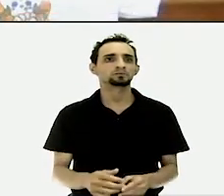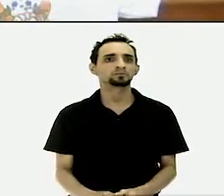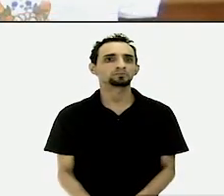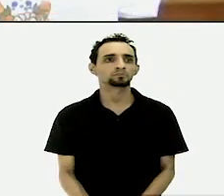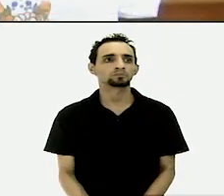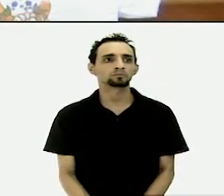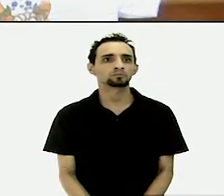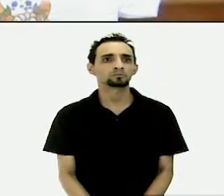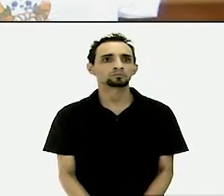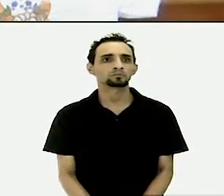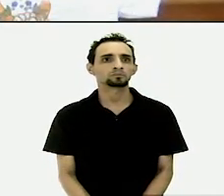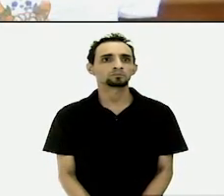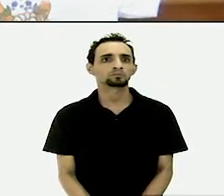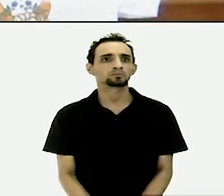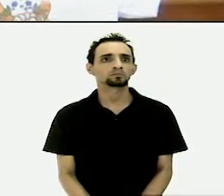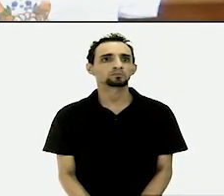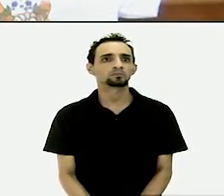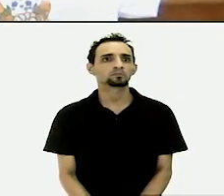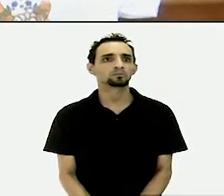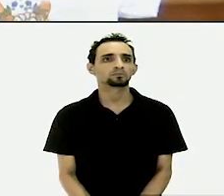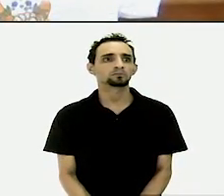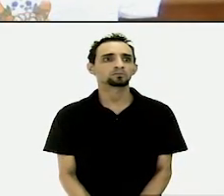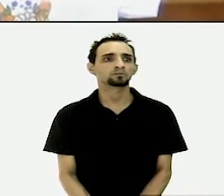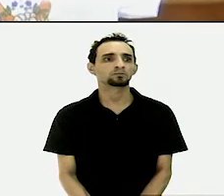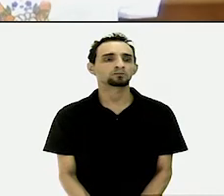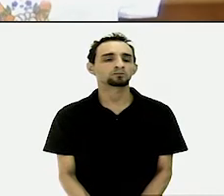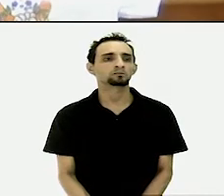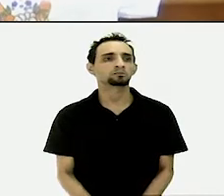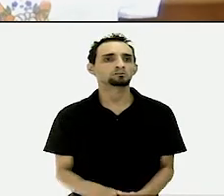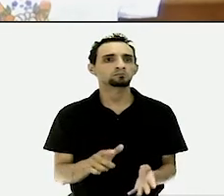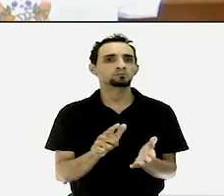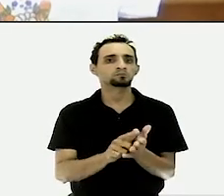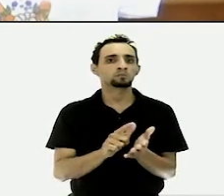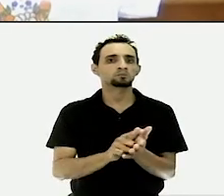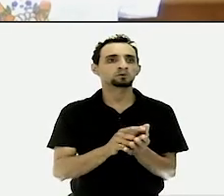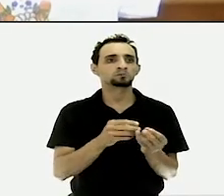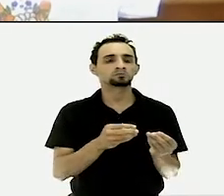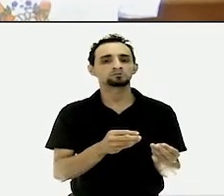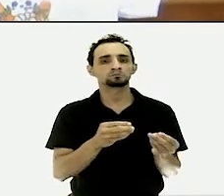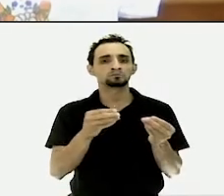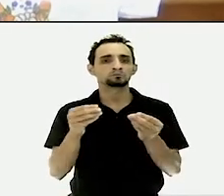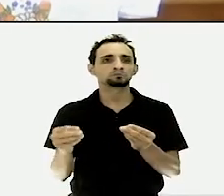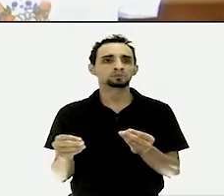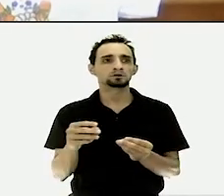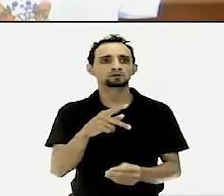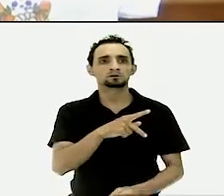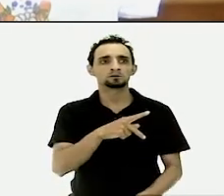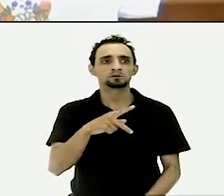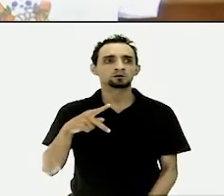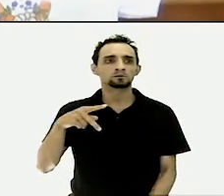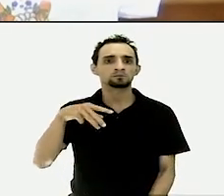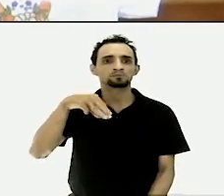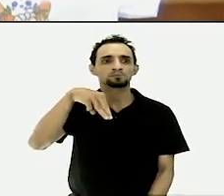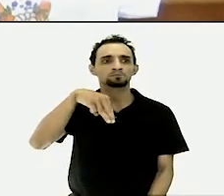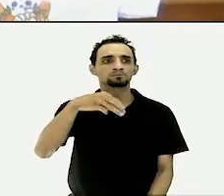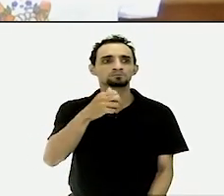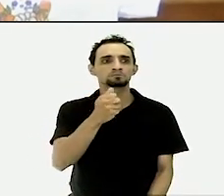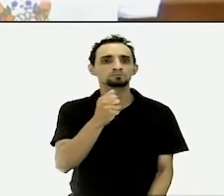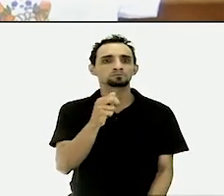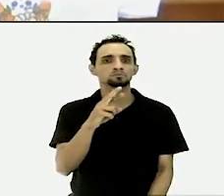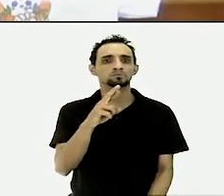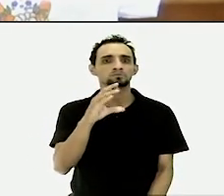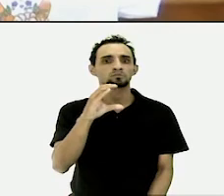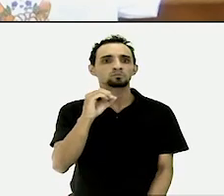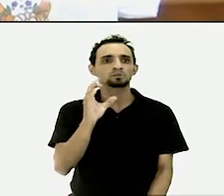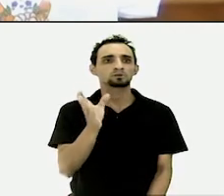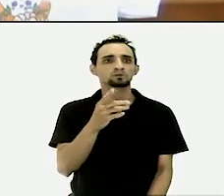Comissão de Orçamento, Finanças e Contabilidade. Repúdio. Comissão de Constituição, Justiça e Redação. Sala das Sessões, pela aprovação do